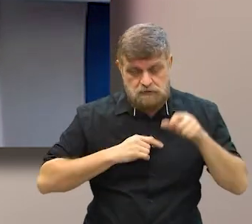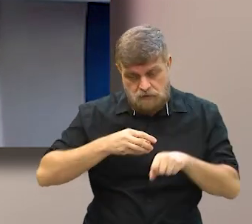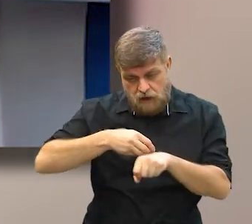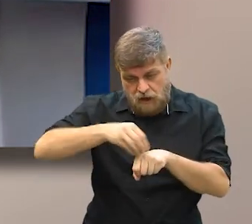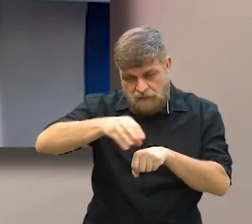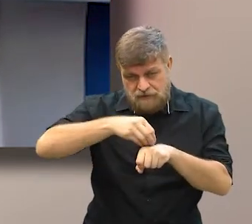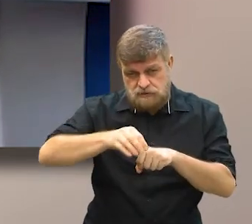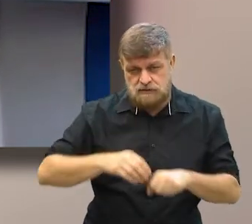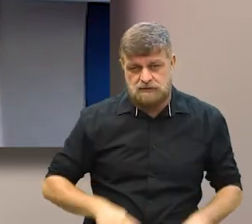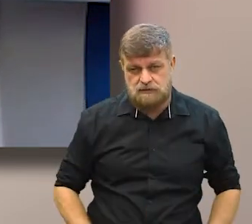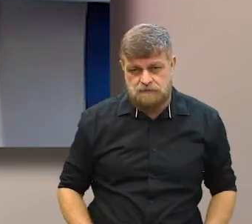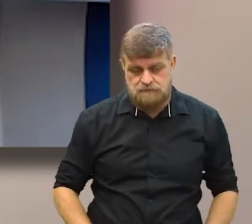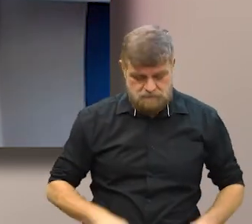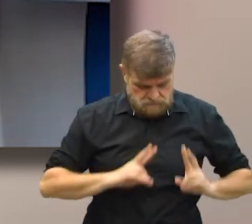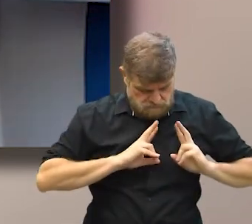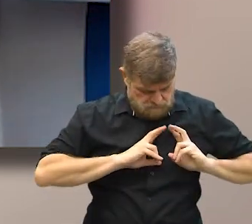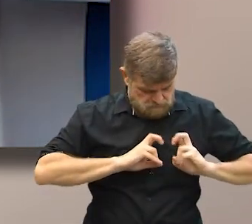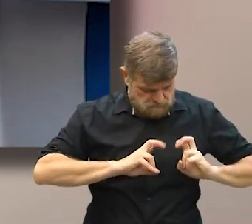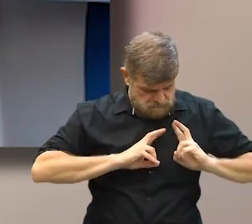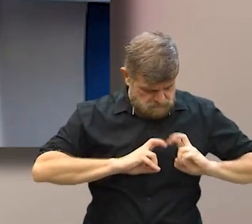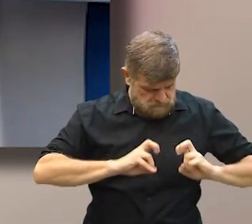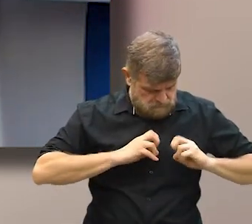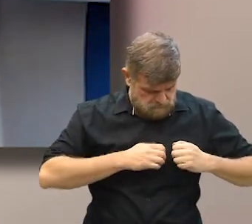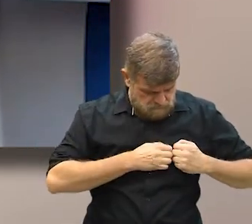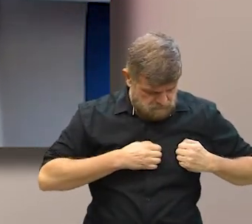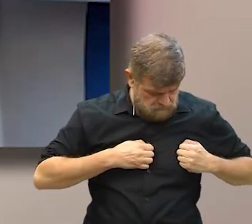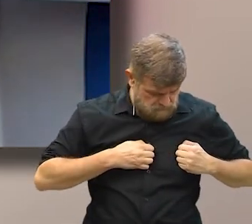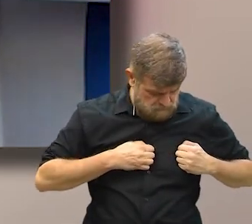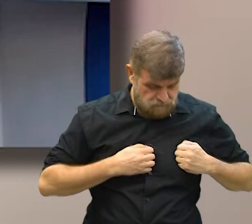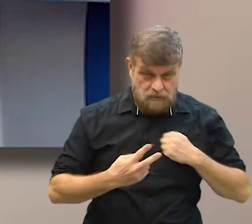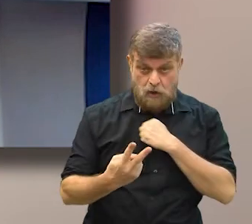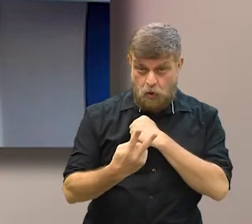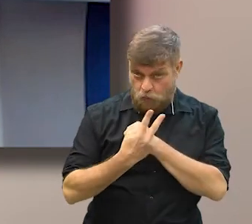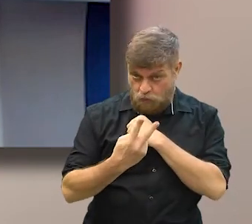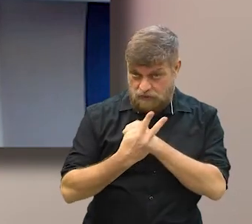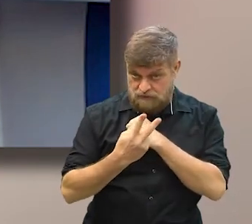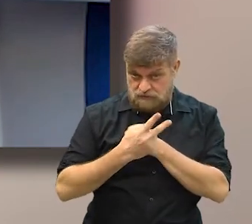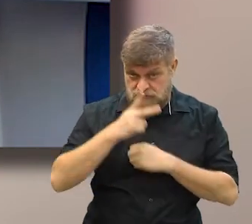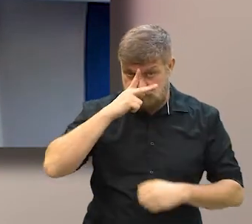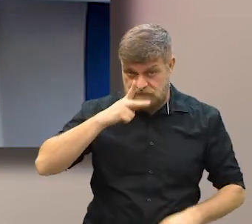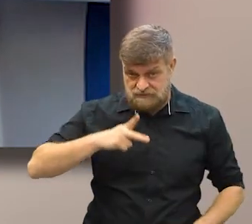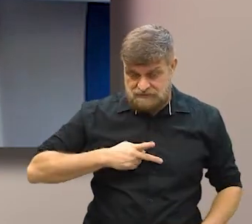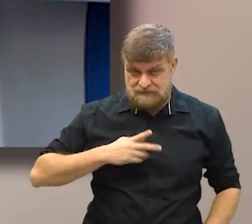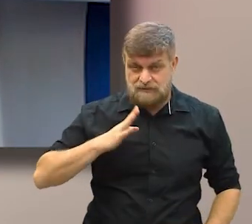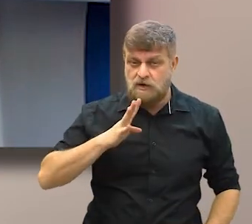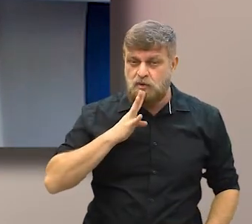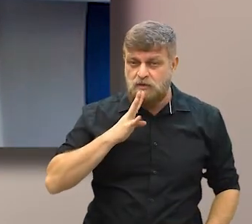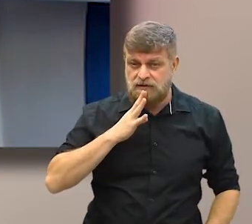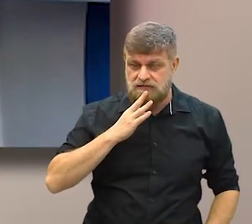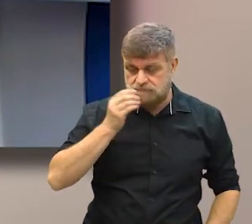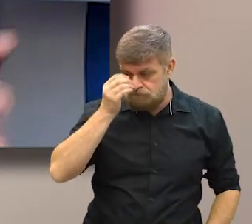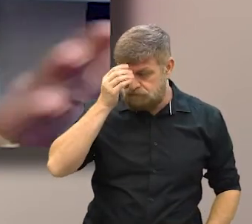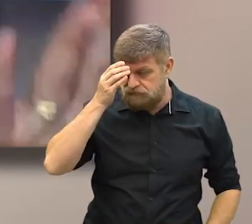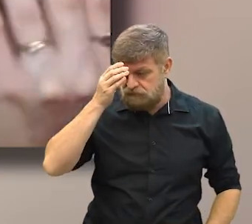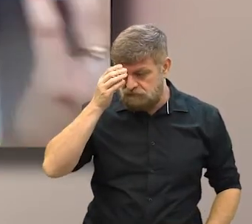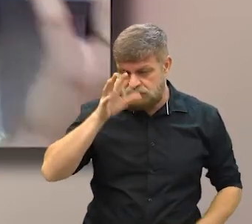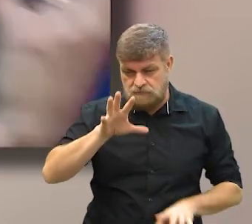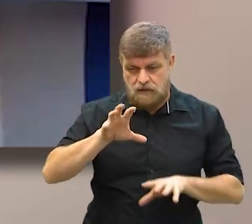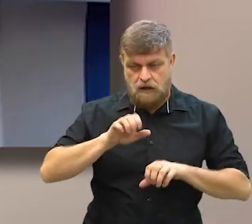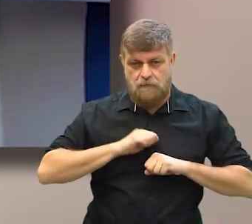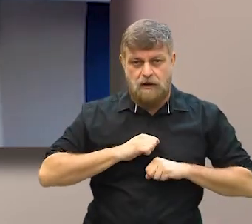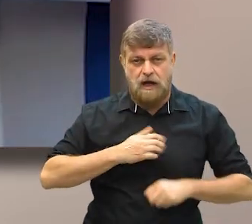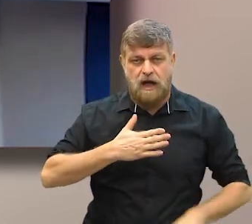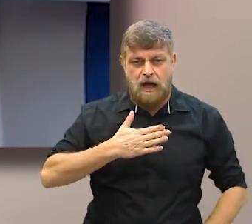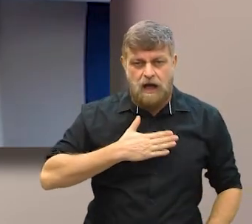com certeza é, olha para si, cuida de você, olha para o teu autoconhecimento. E